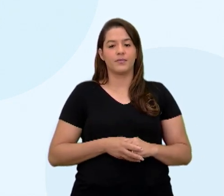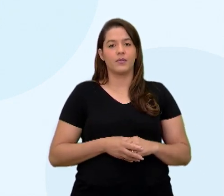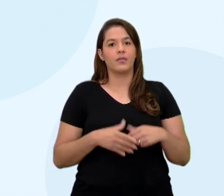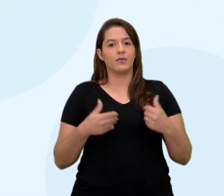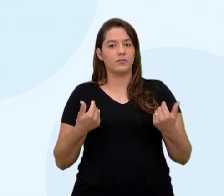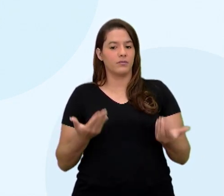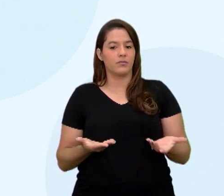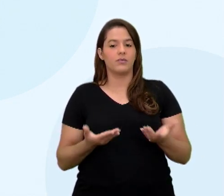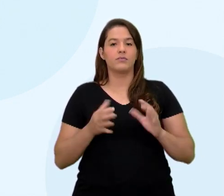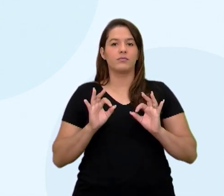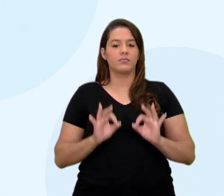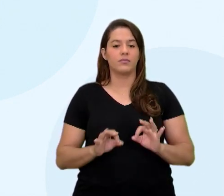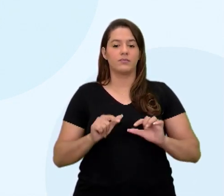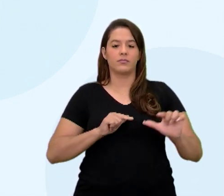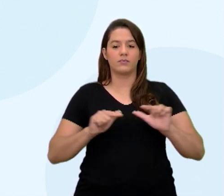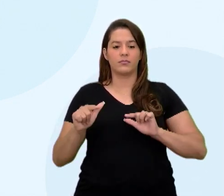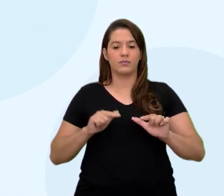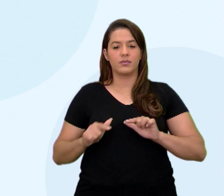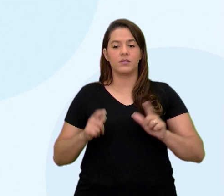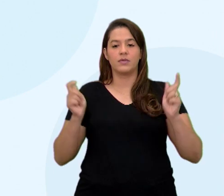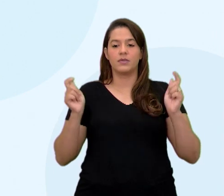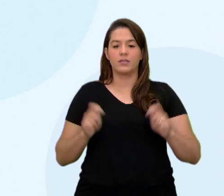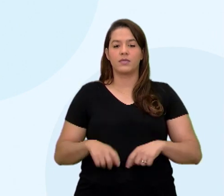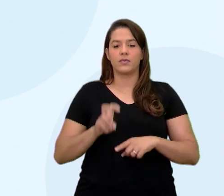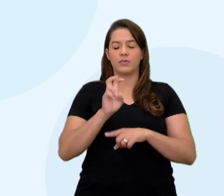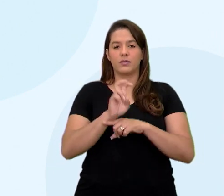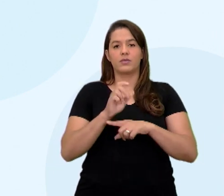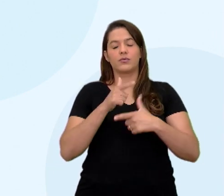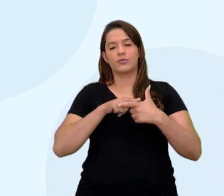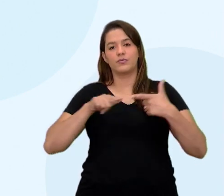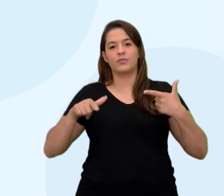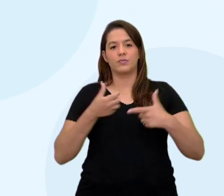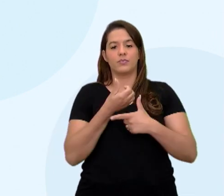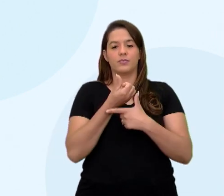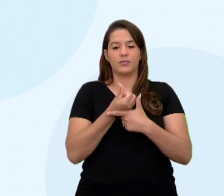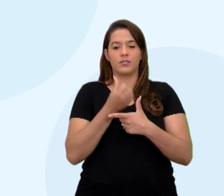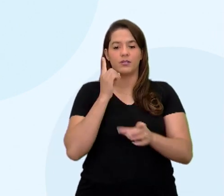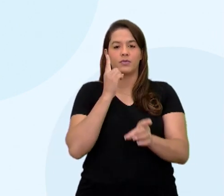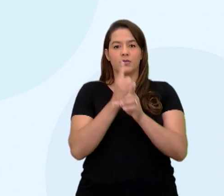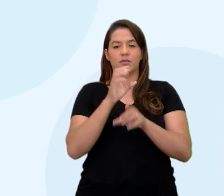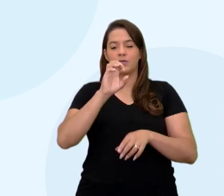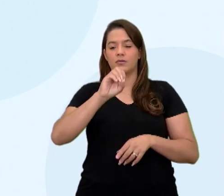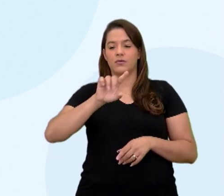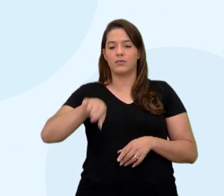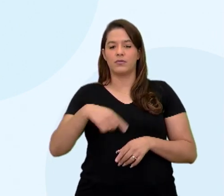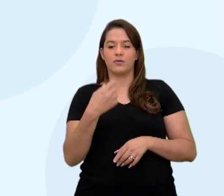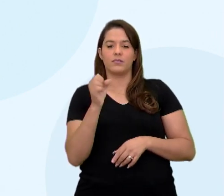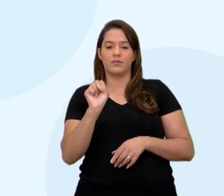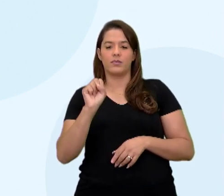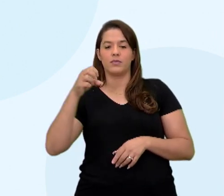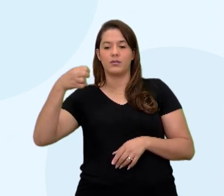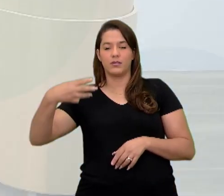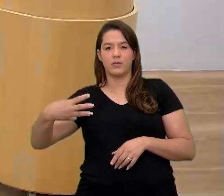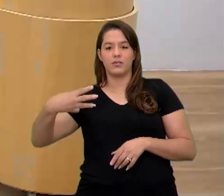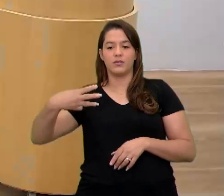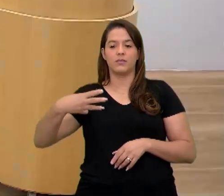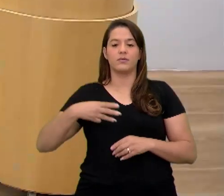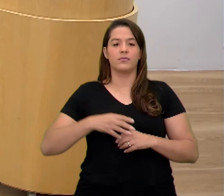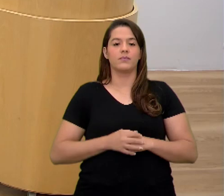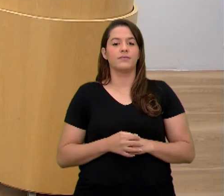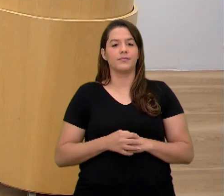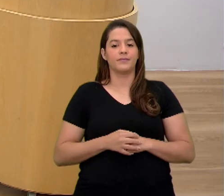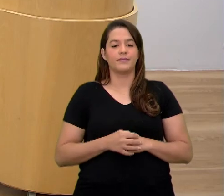tem condições de trabalhar. Quando eu faço 5 dividido por 6, eu encontro 83 centésimos, né? O